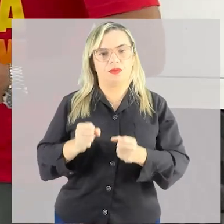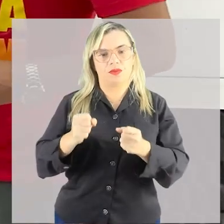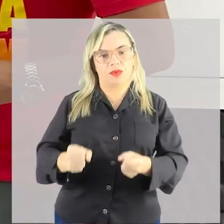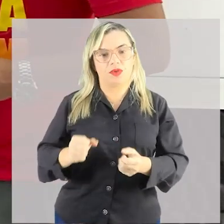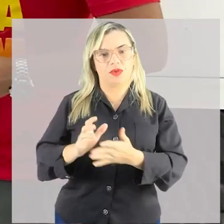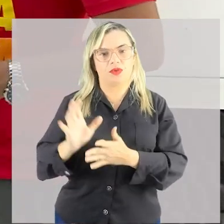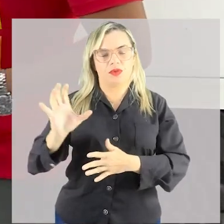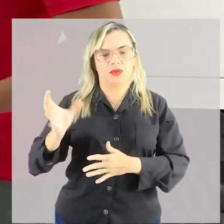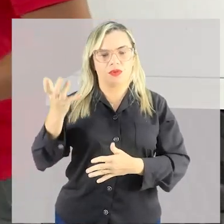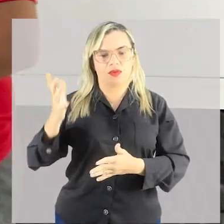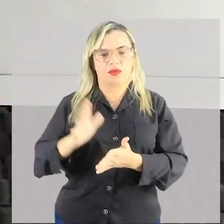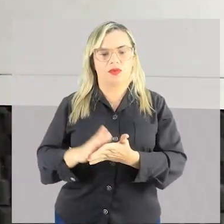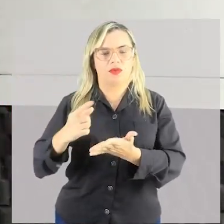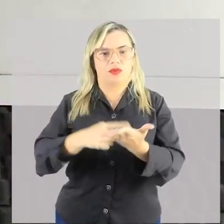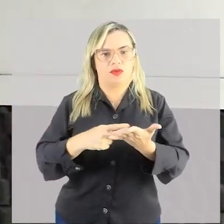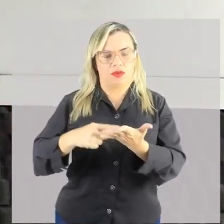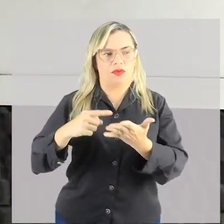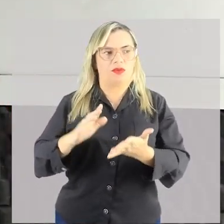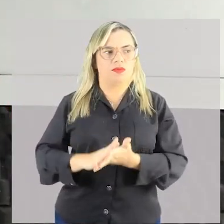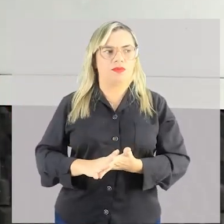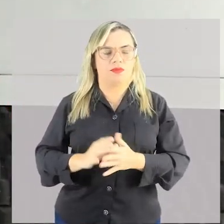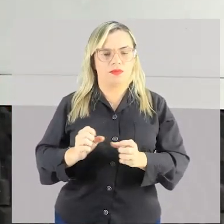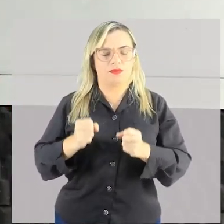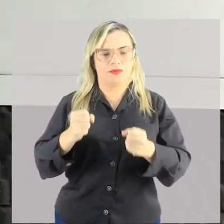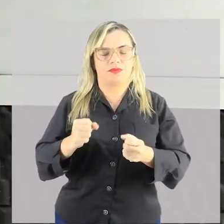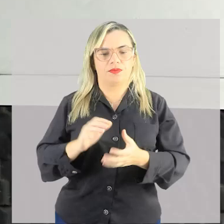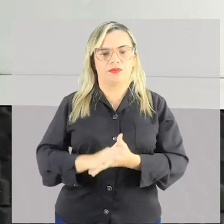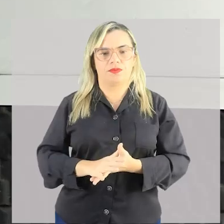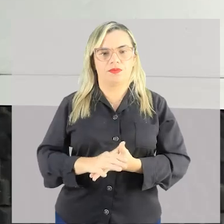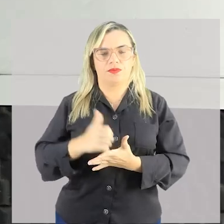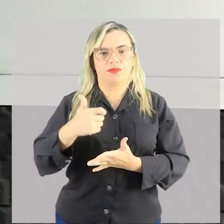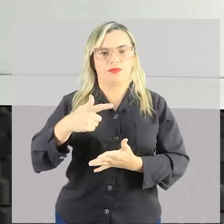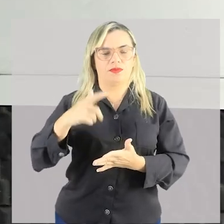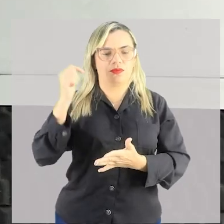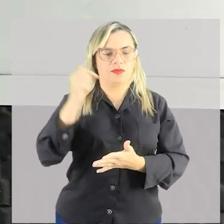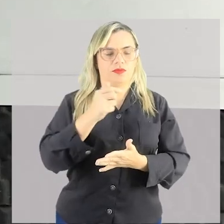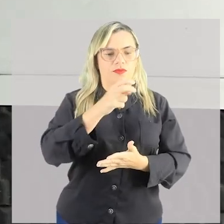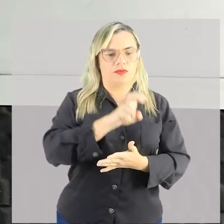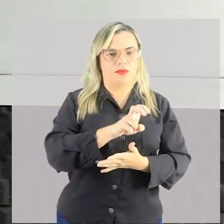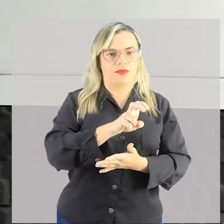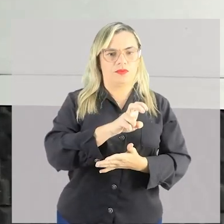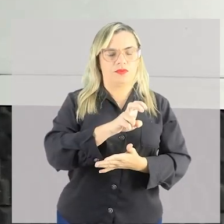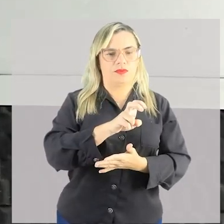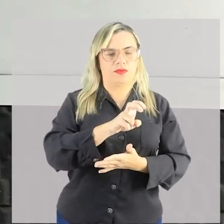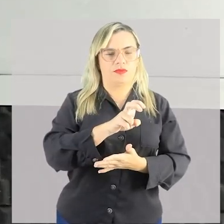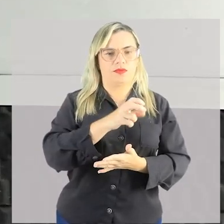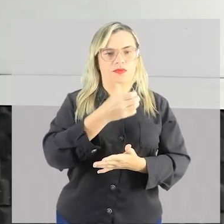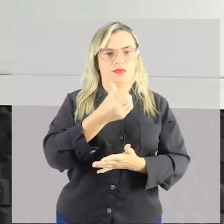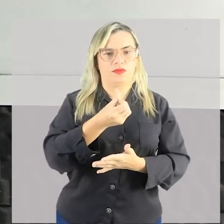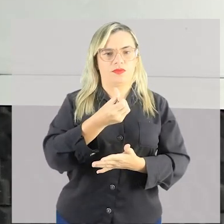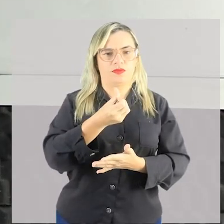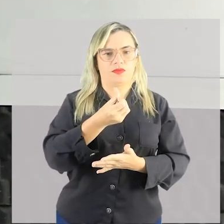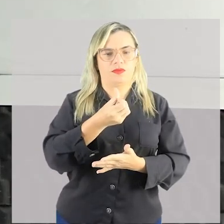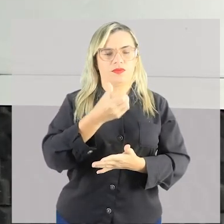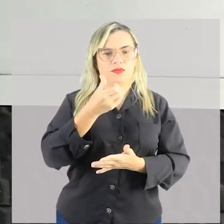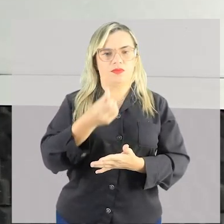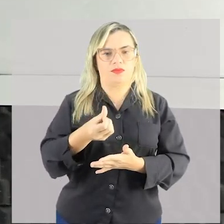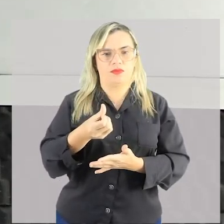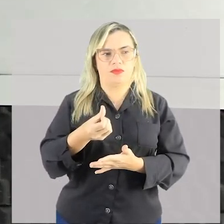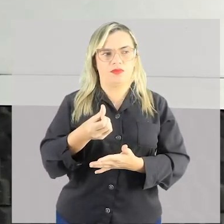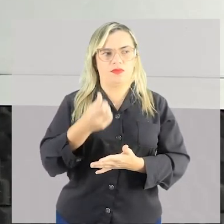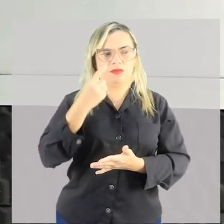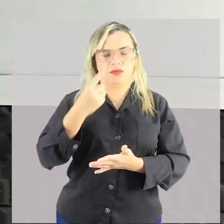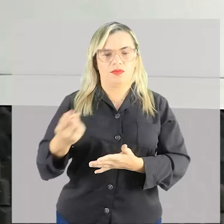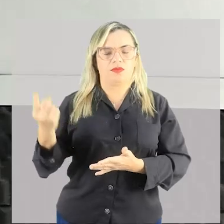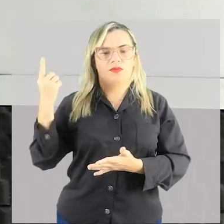combinação possível outra dá 17 cinco no primeiro seis no segundo e seis no